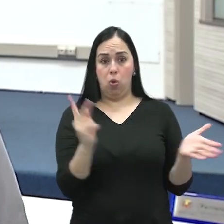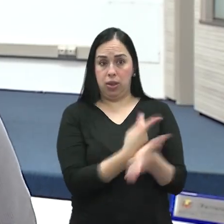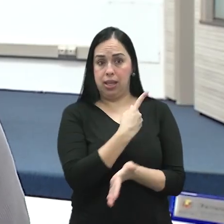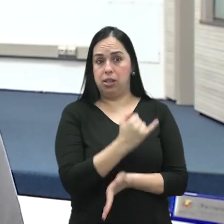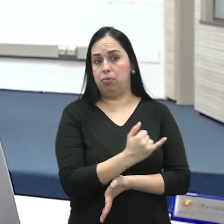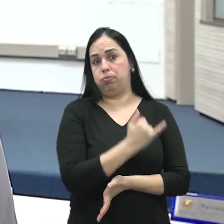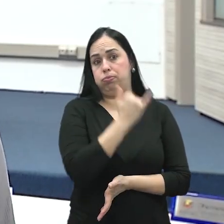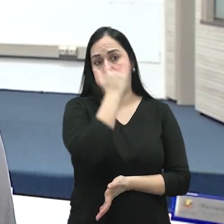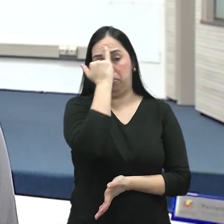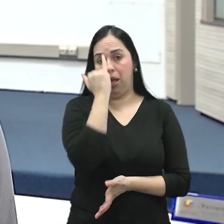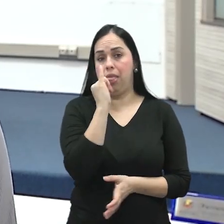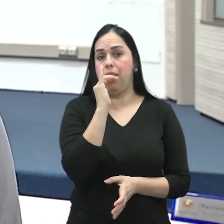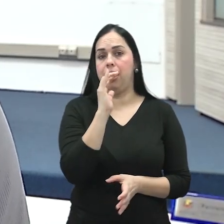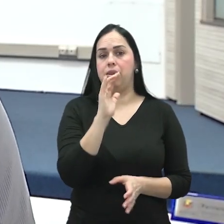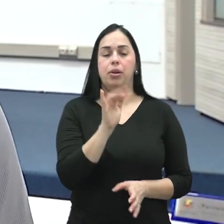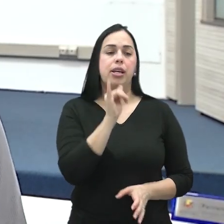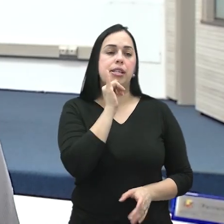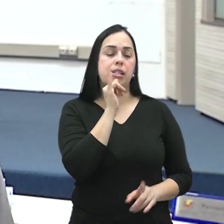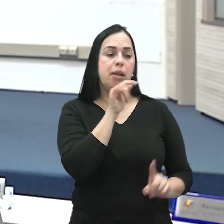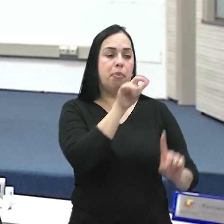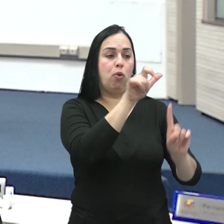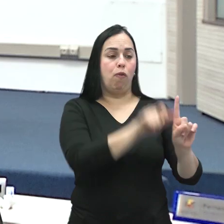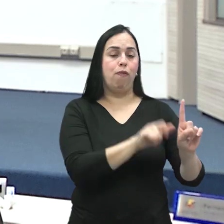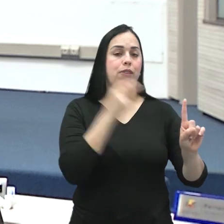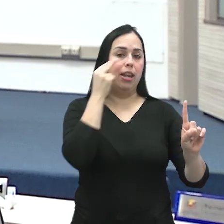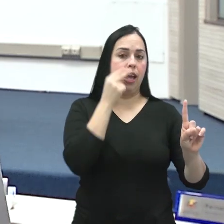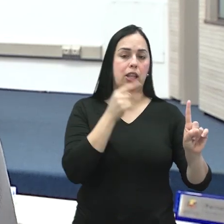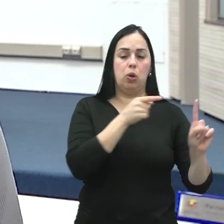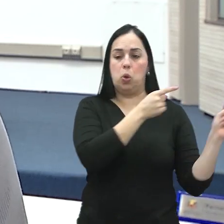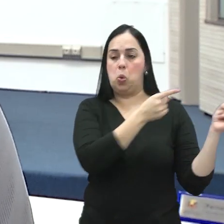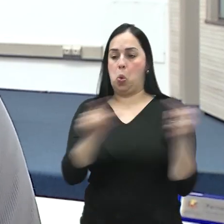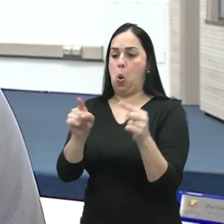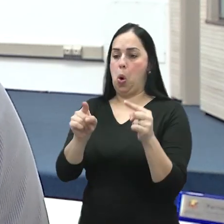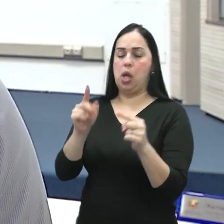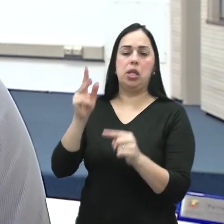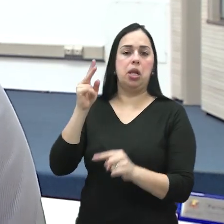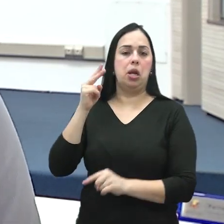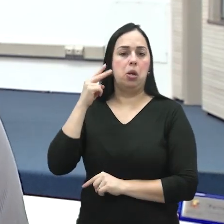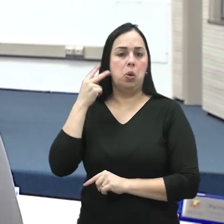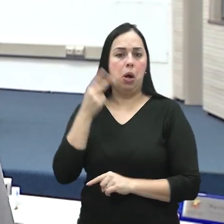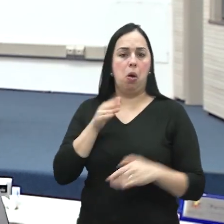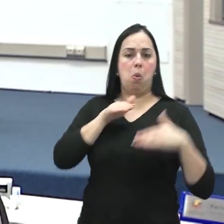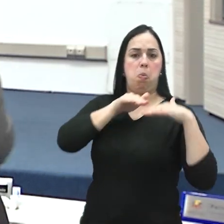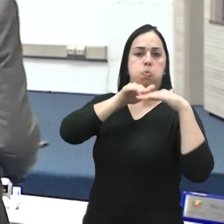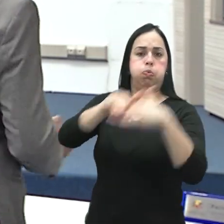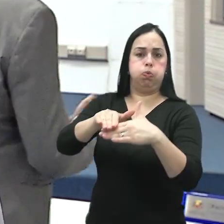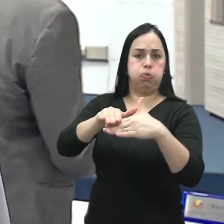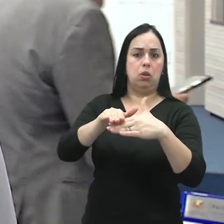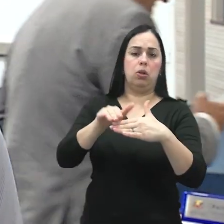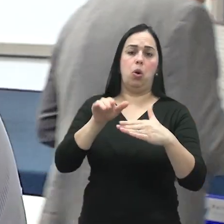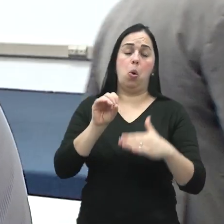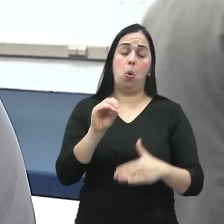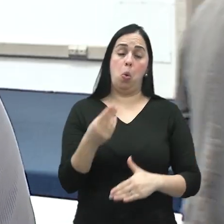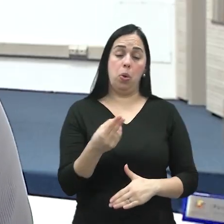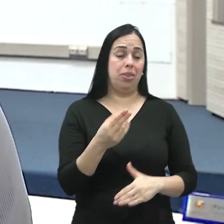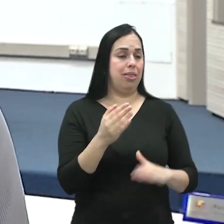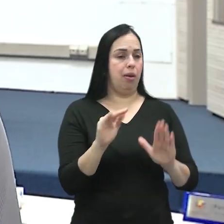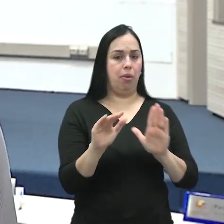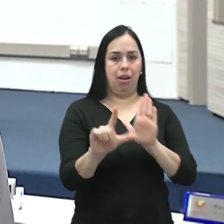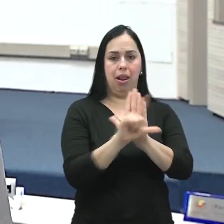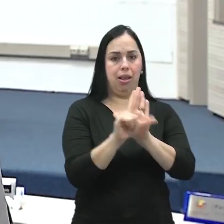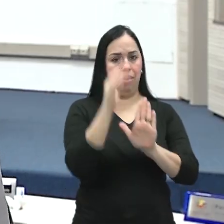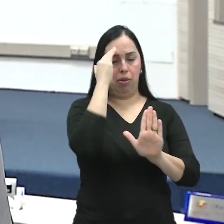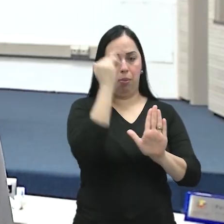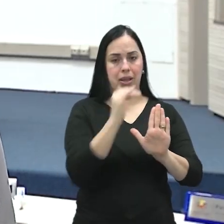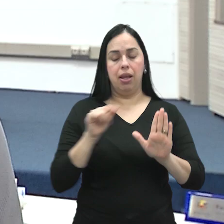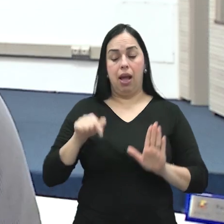situação interna nossa aqui, de repente um vereador ofende o outro, falta com o decoro parlamentar, aí